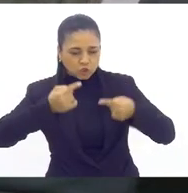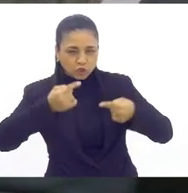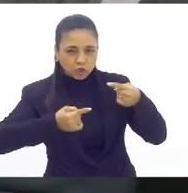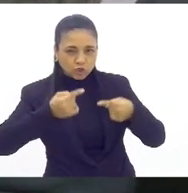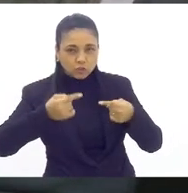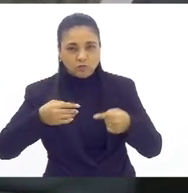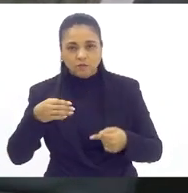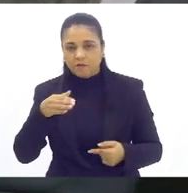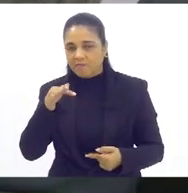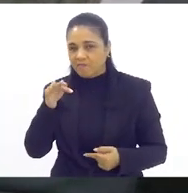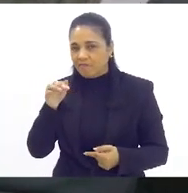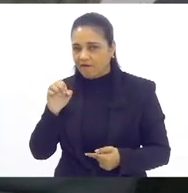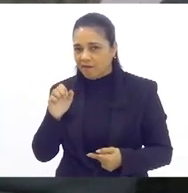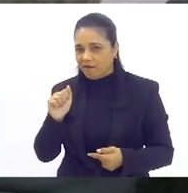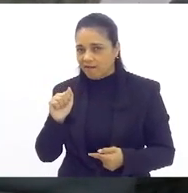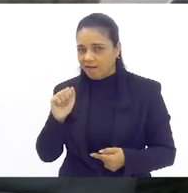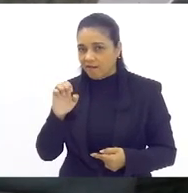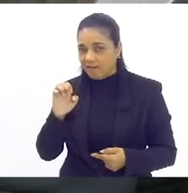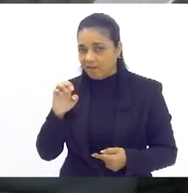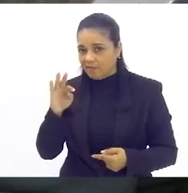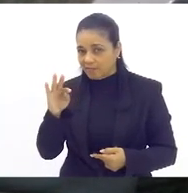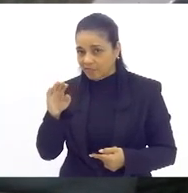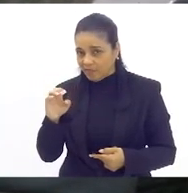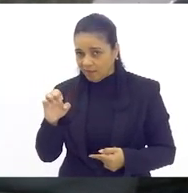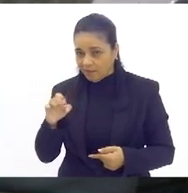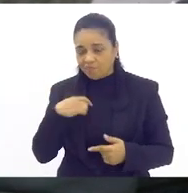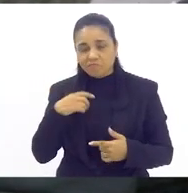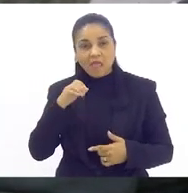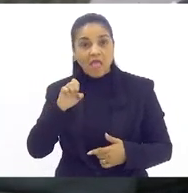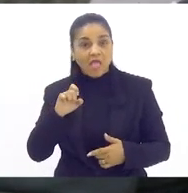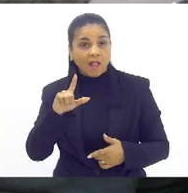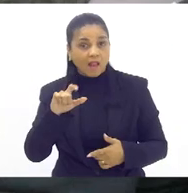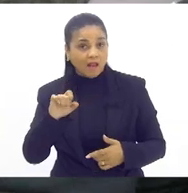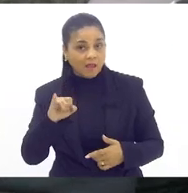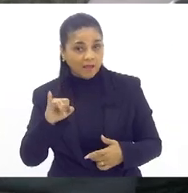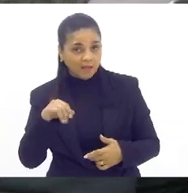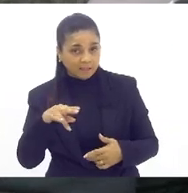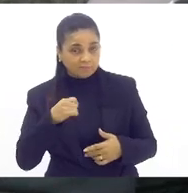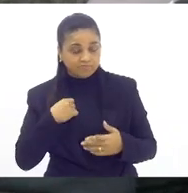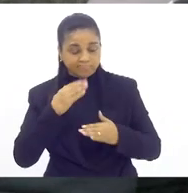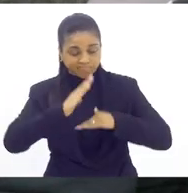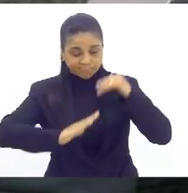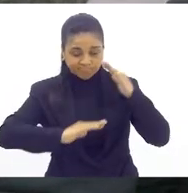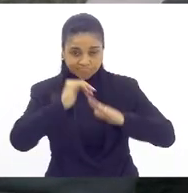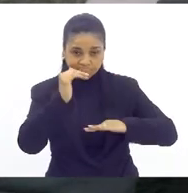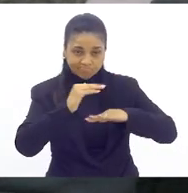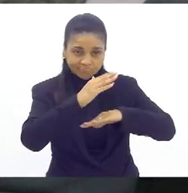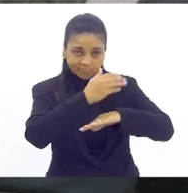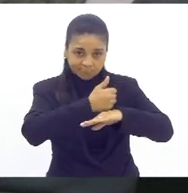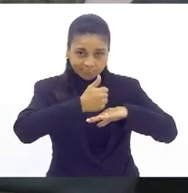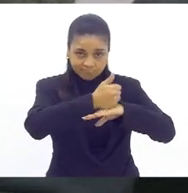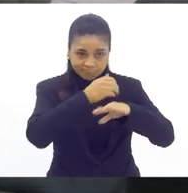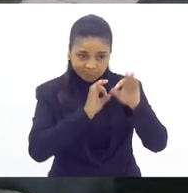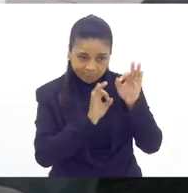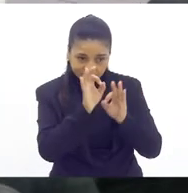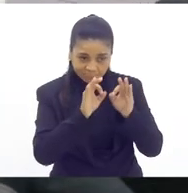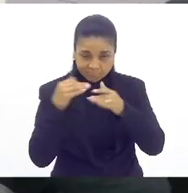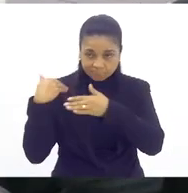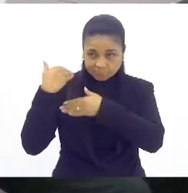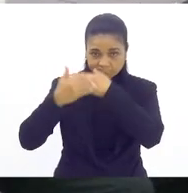a Faetec como a Elaine falou nós somos de carreira e aí a gente tem